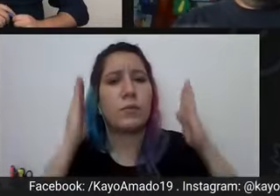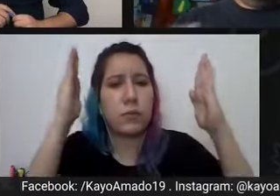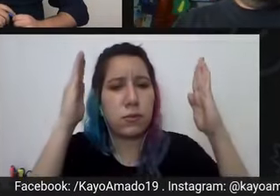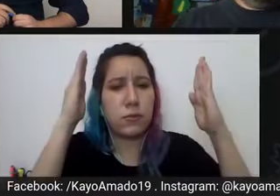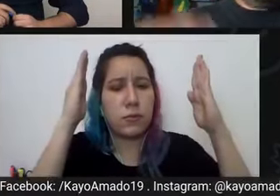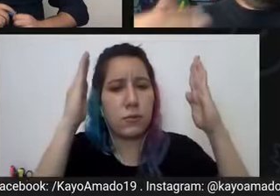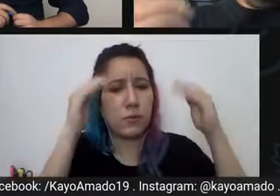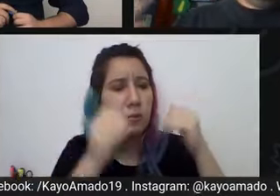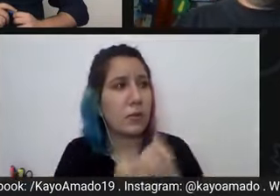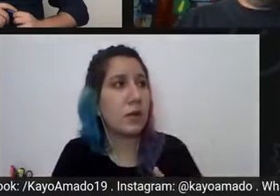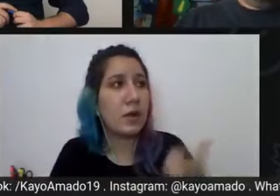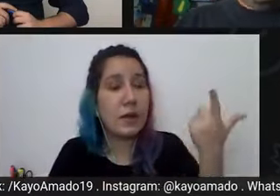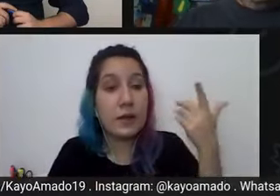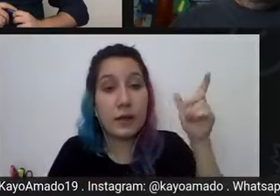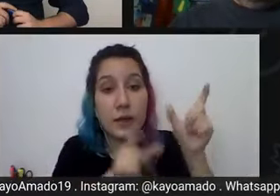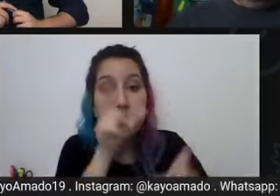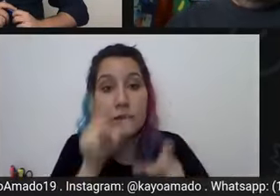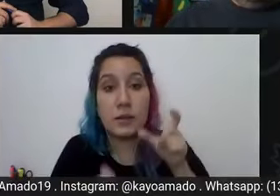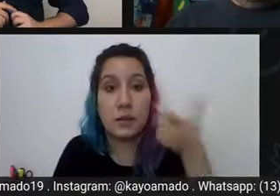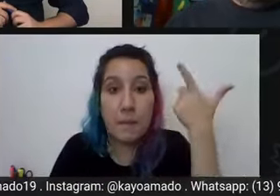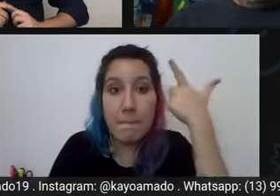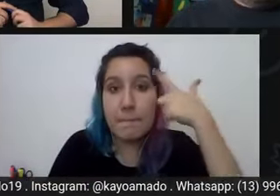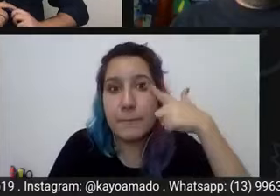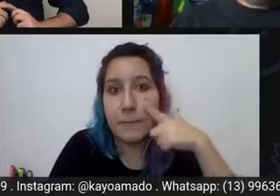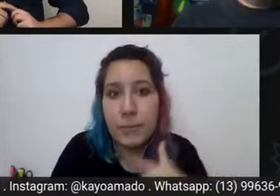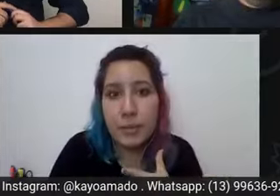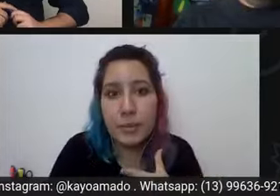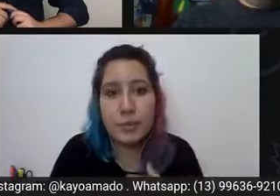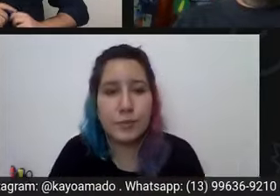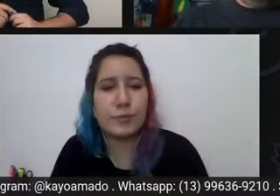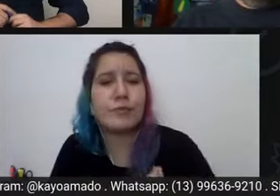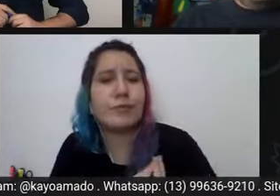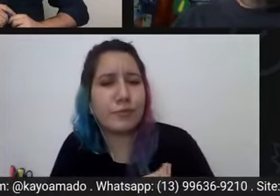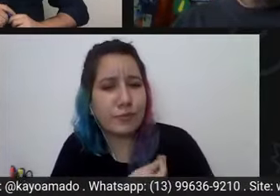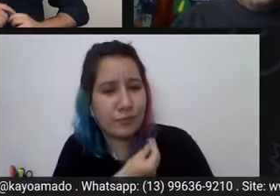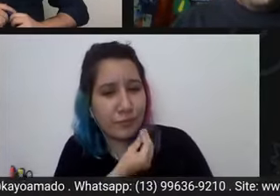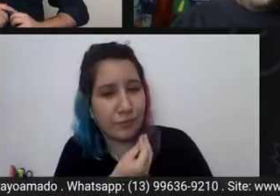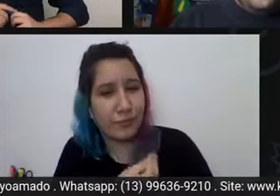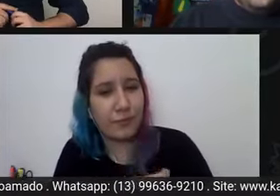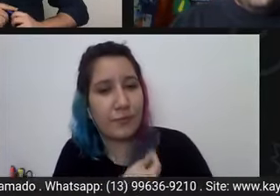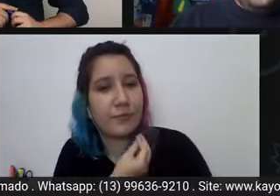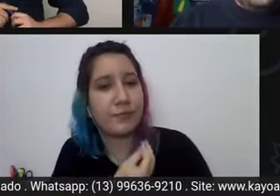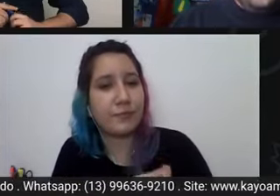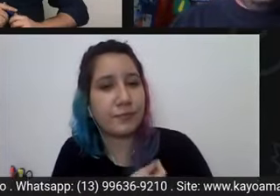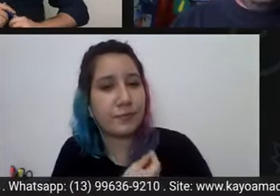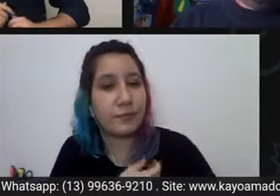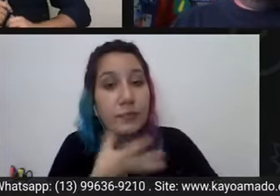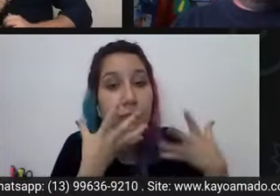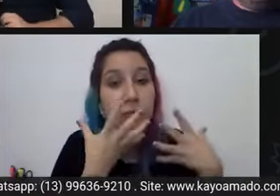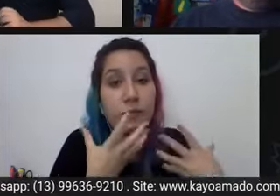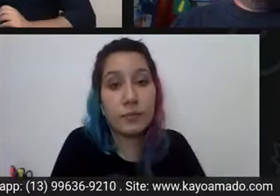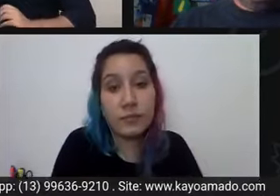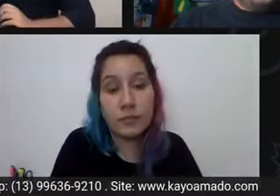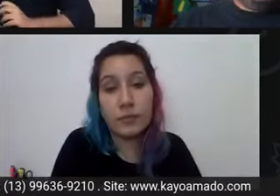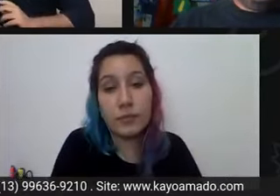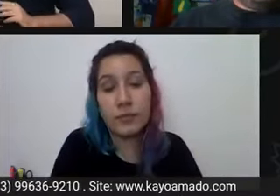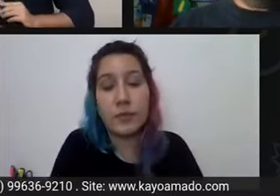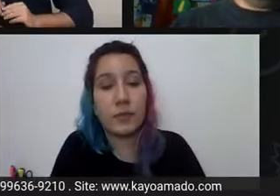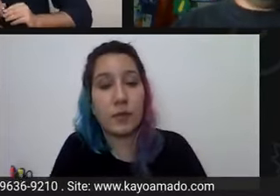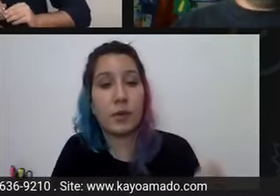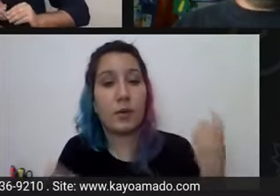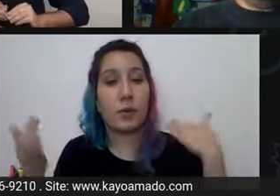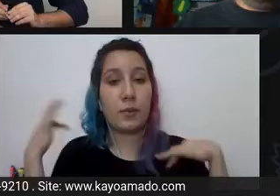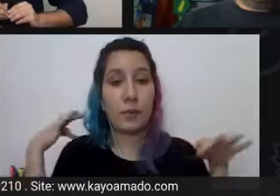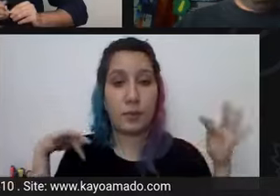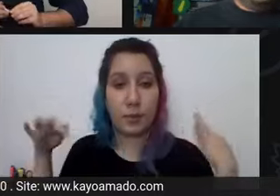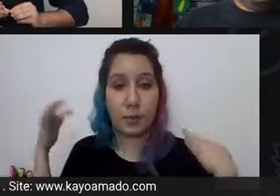pessoas consigam sobreviver do turismo. Mas isso com a educação. Né? Na cidade mesmo, a gente tem uma muita baixa autoestima